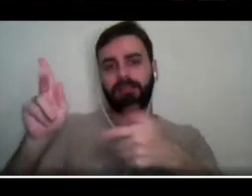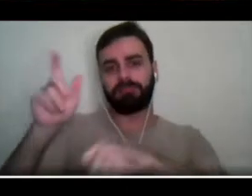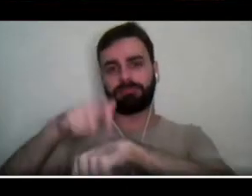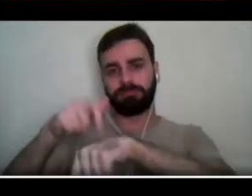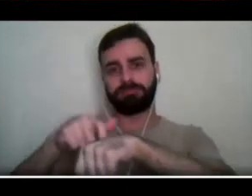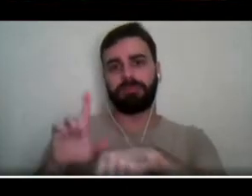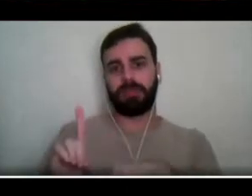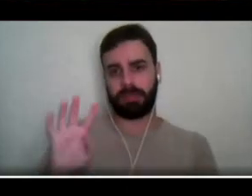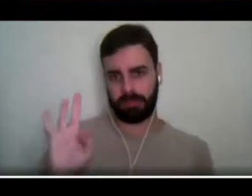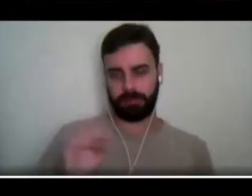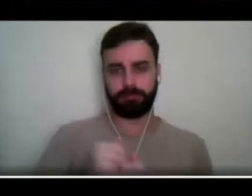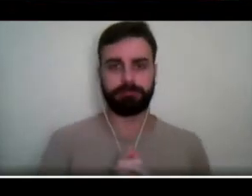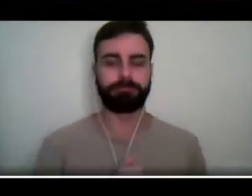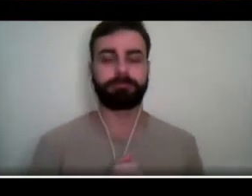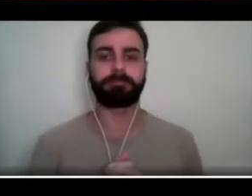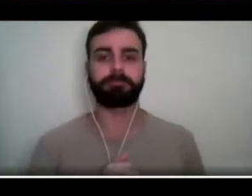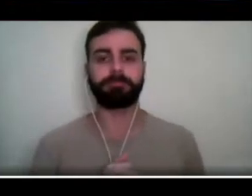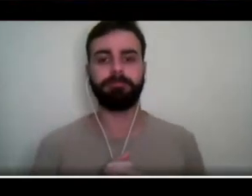k.